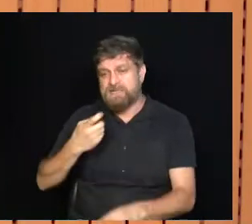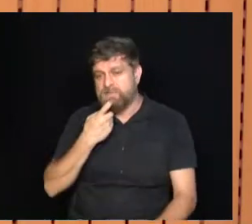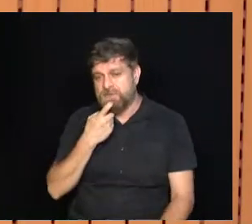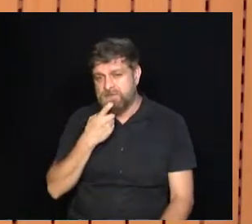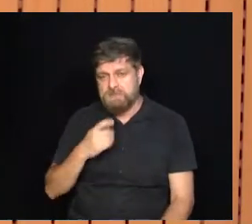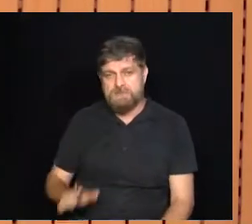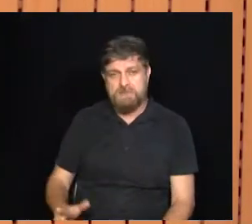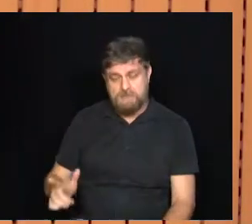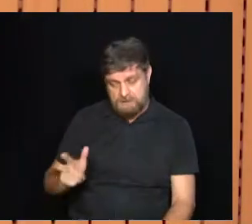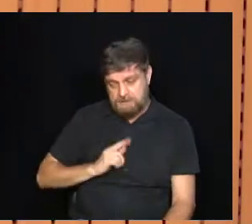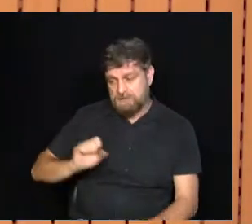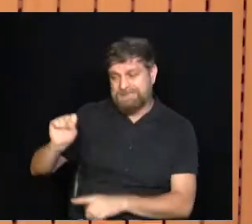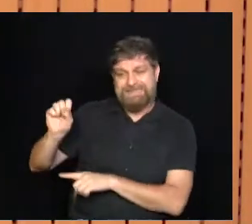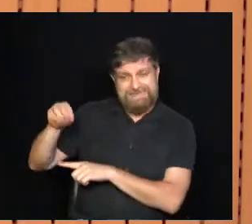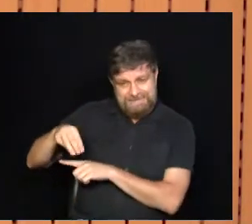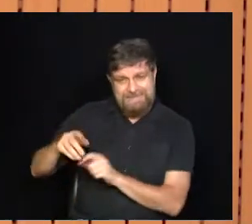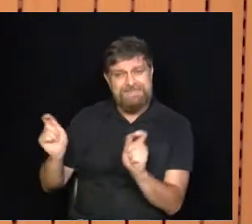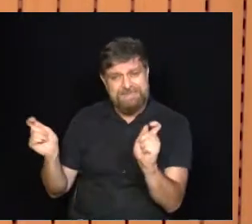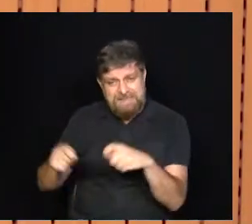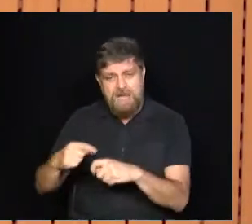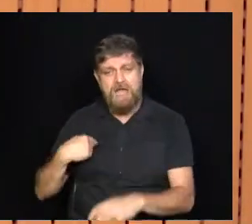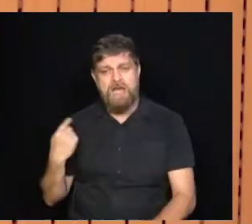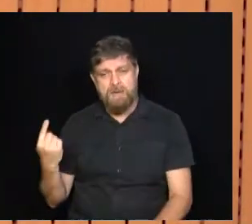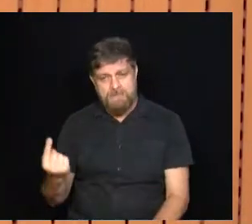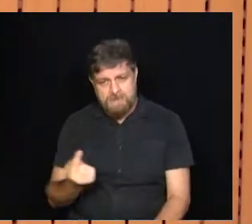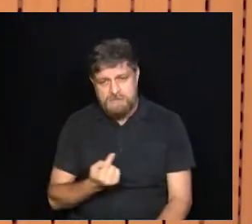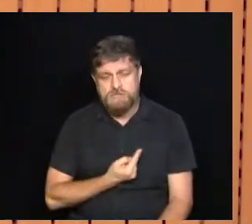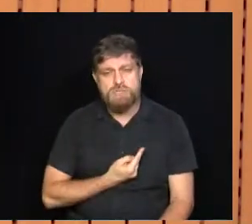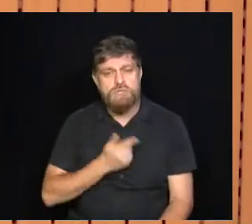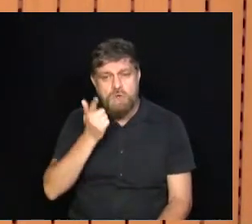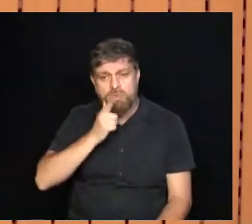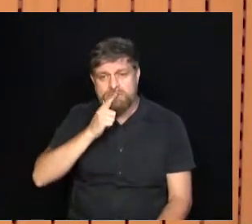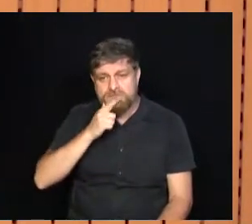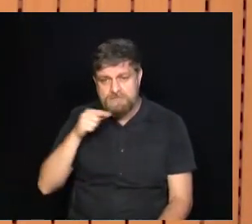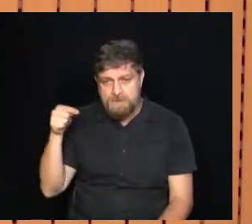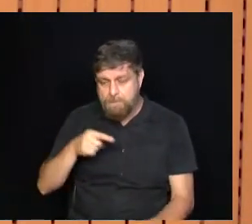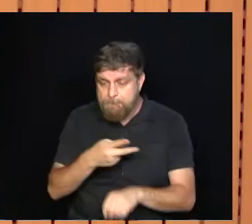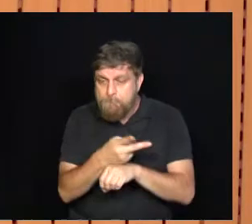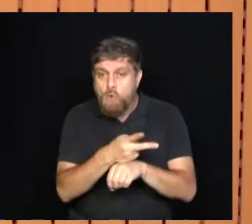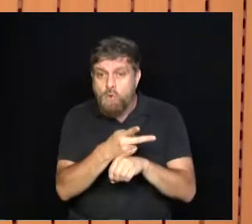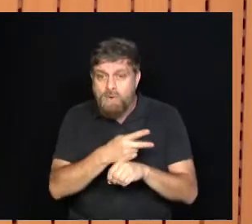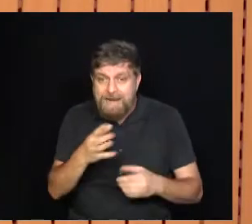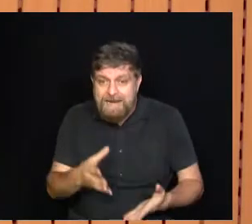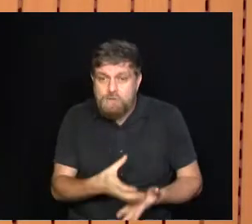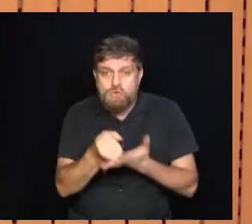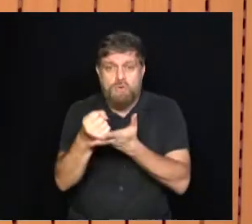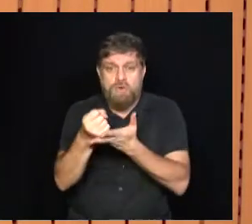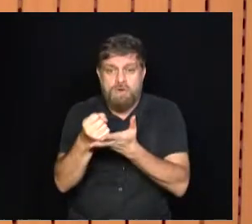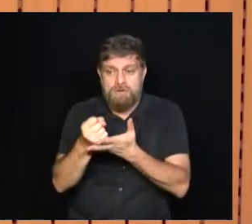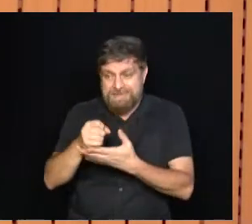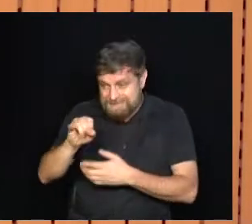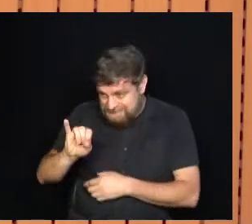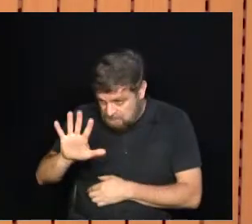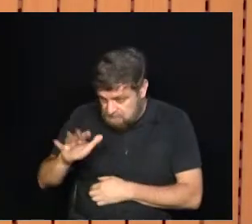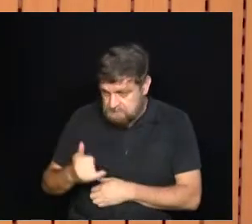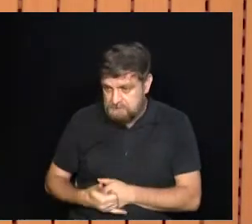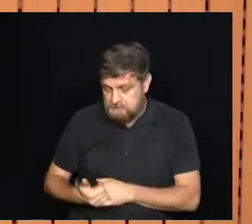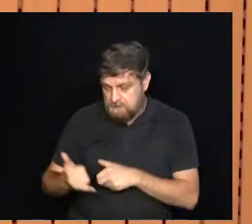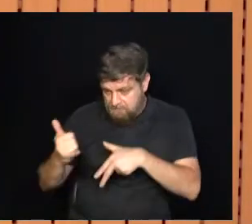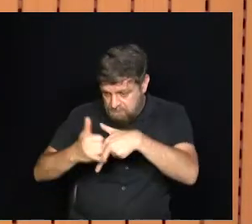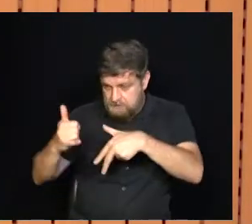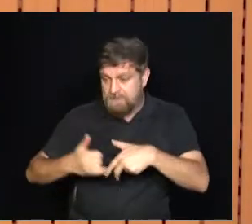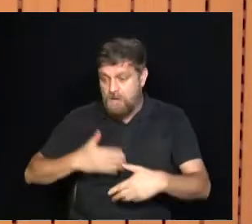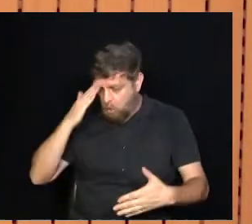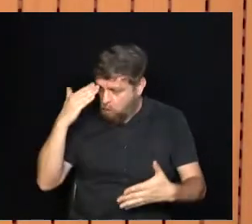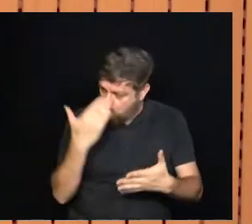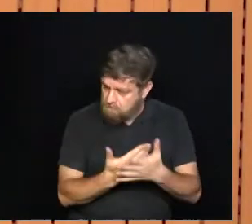que existe sim condições de você se socorrer, se isso for necessário. Tenha confiança, procure os